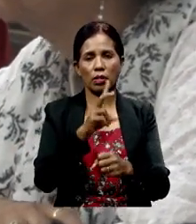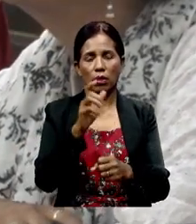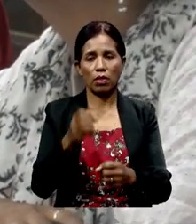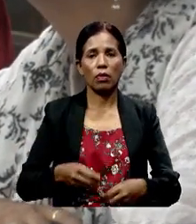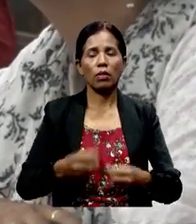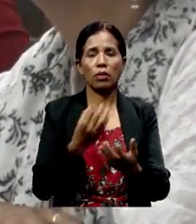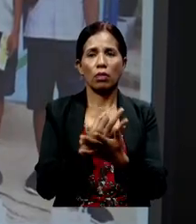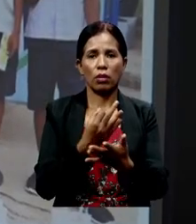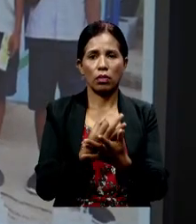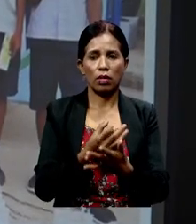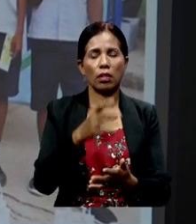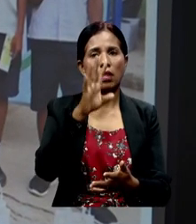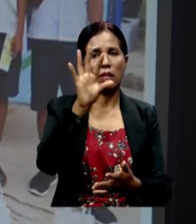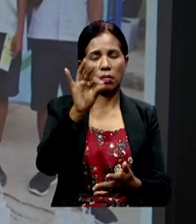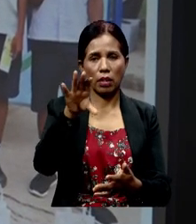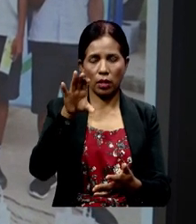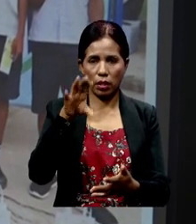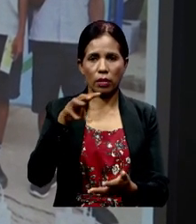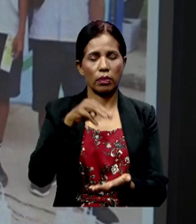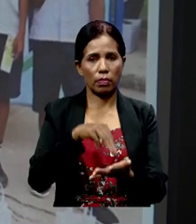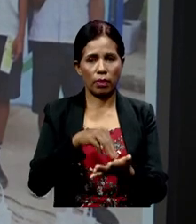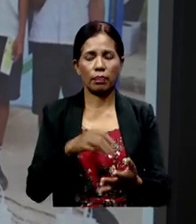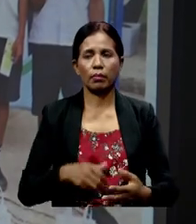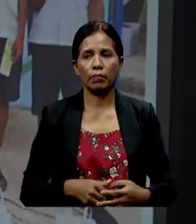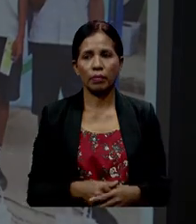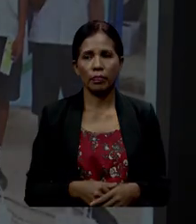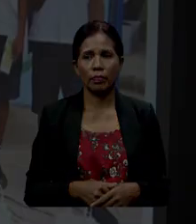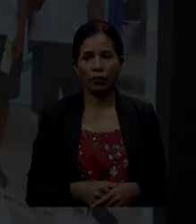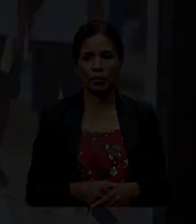tan Osan Rio Atusia. Santina de Jesus, Tomás Soares, GMN.